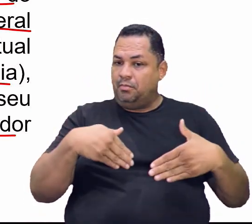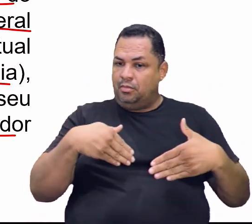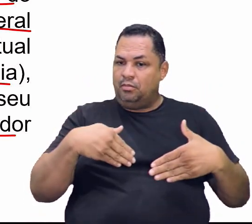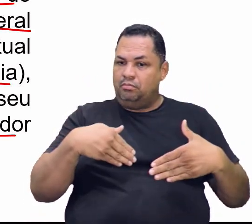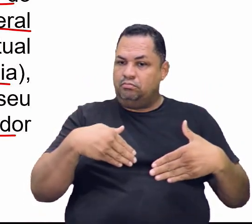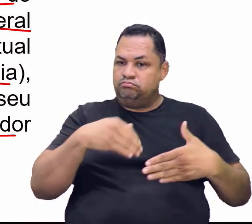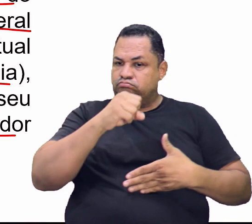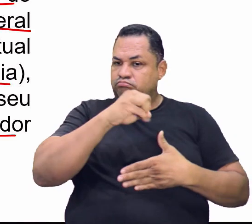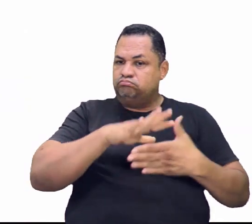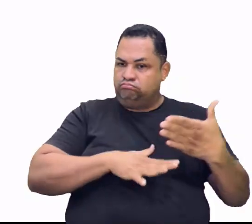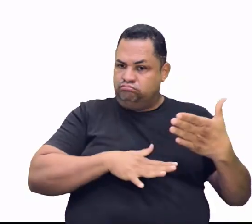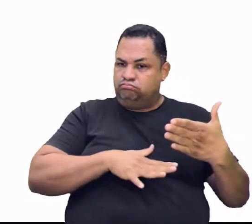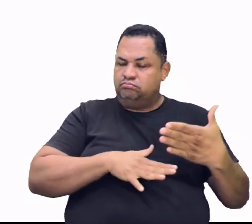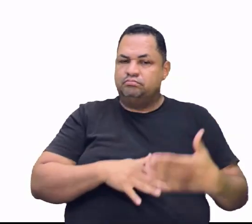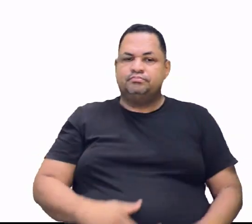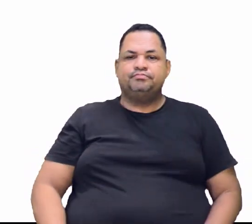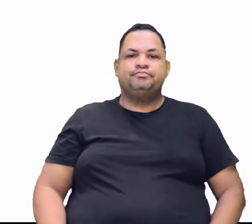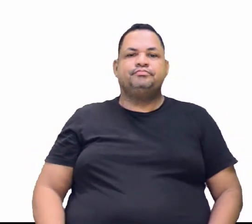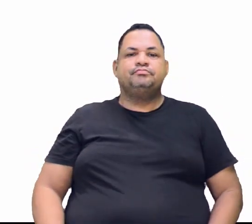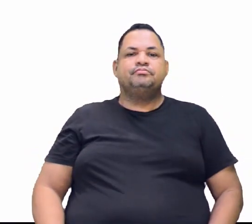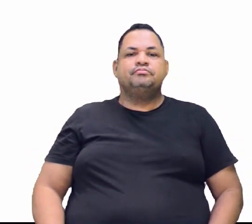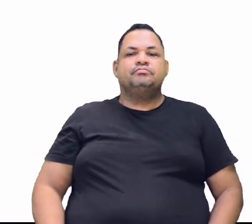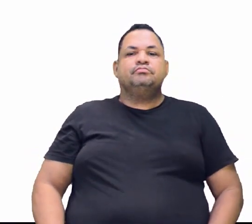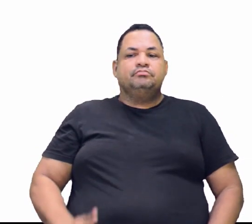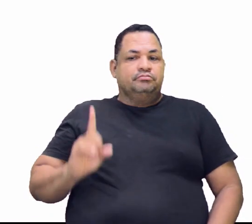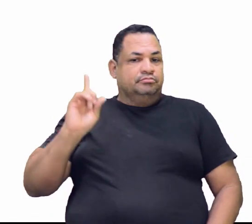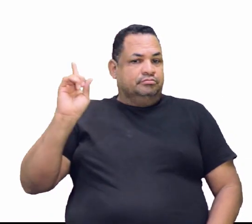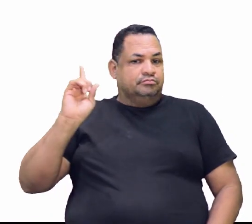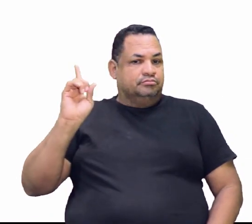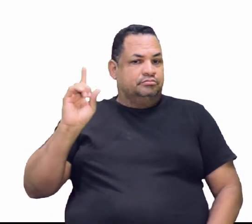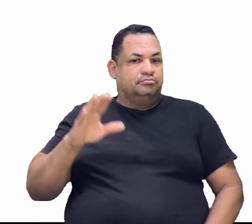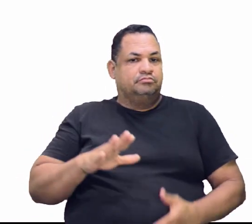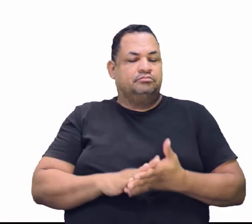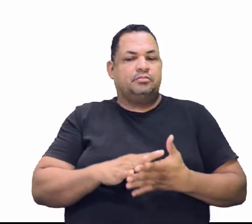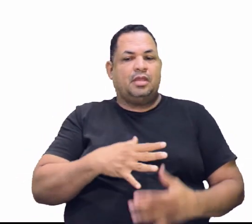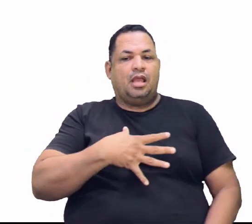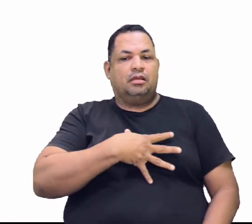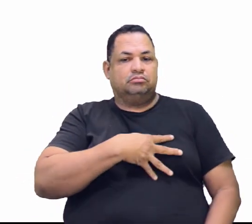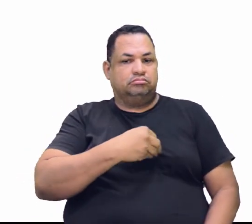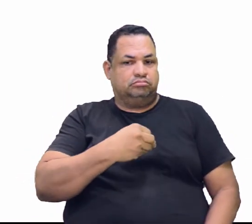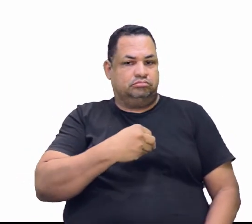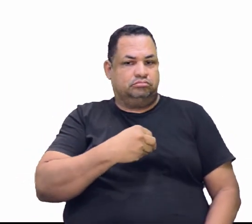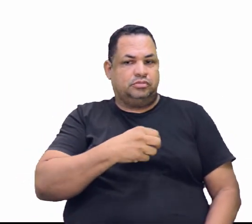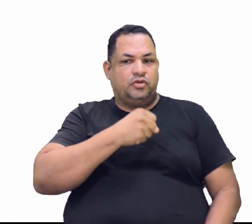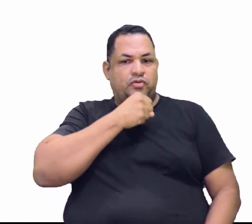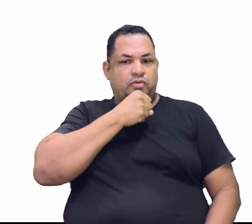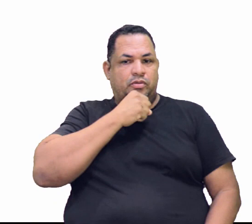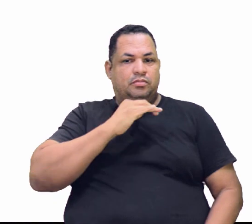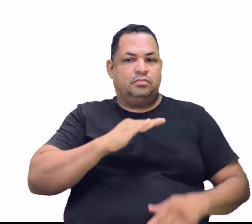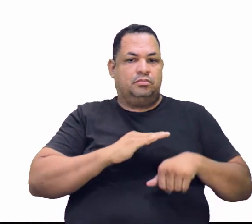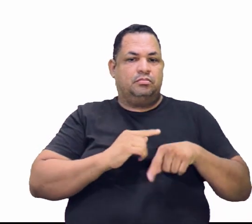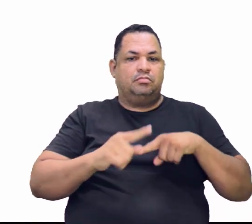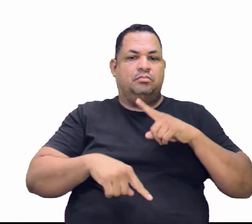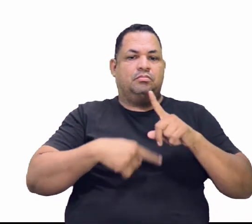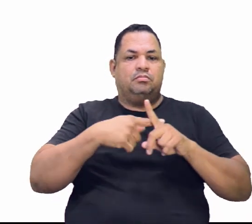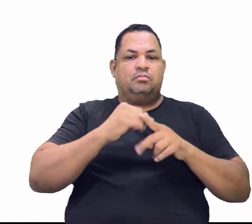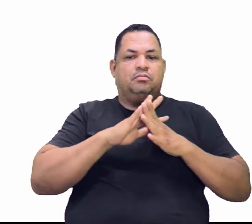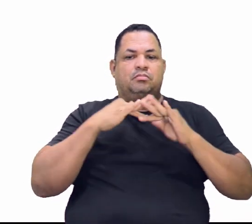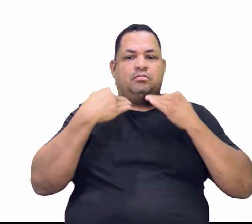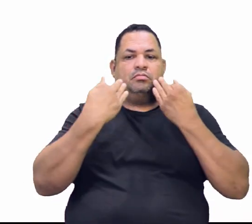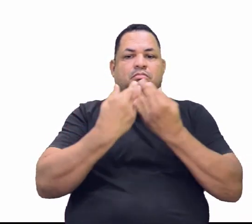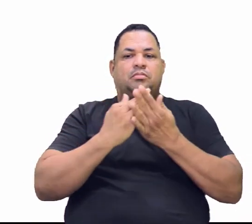De concurso, não vai esquecer isso. Aloysio Pinheiro Ferreira, filho mais velho de uma